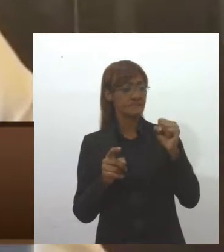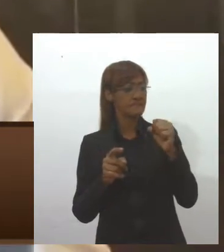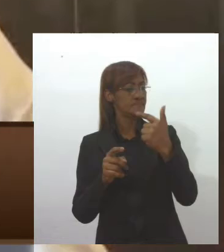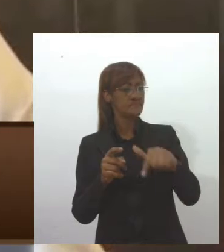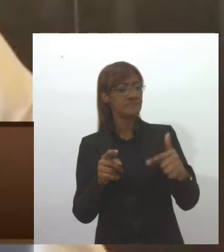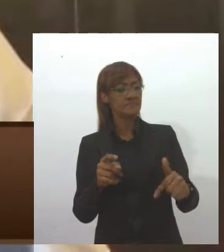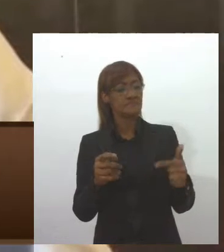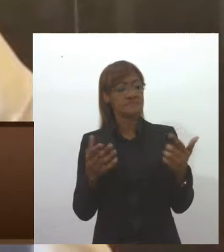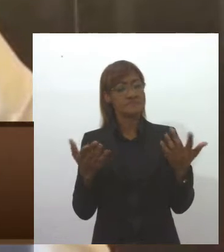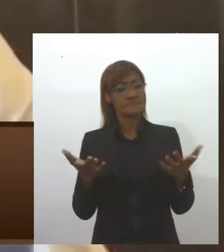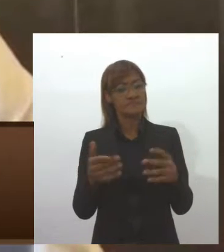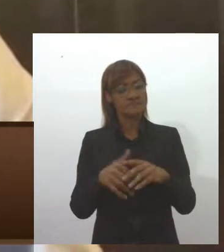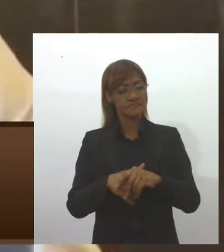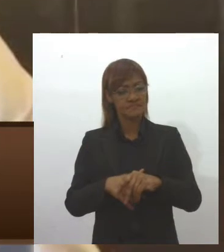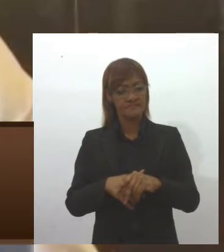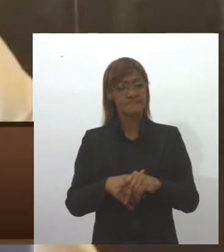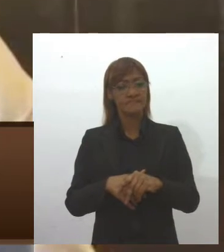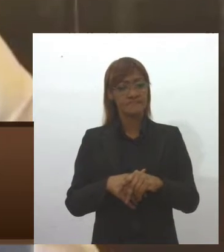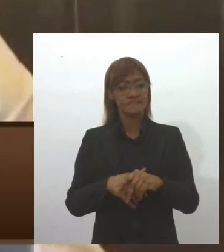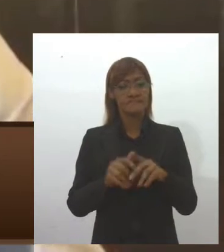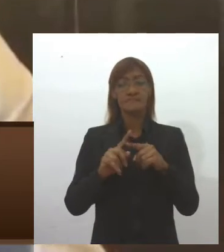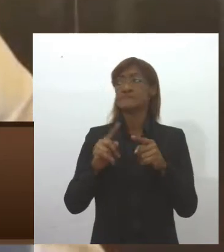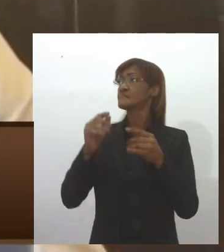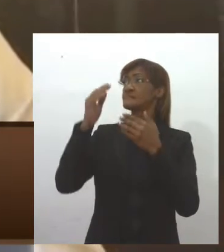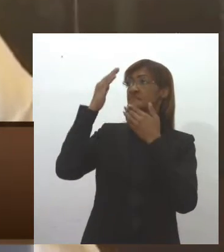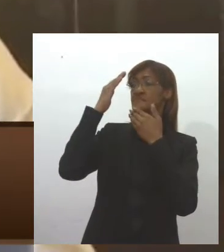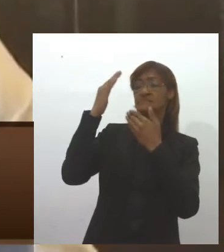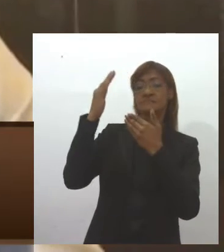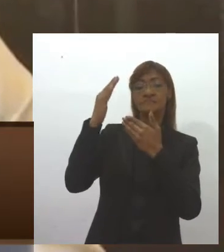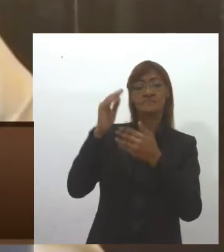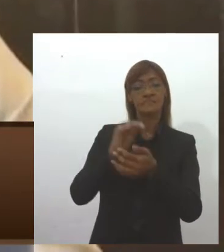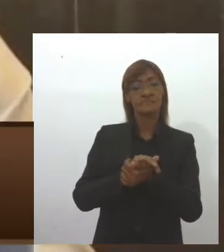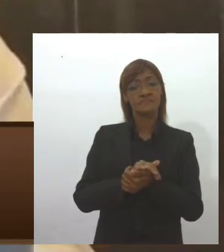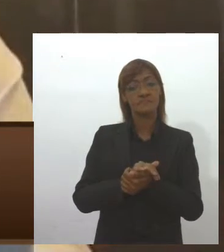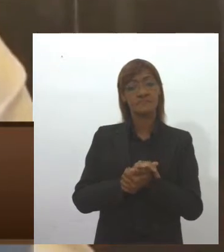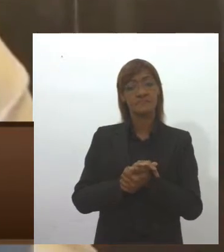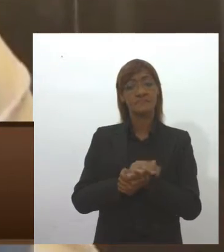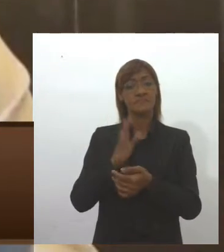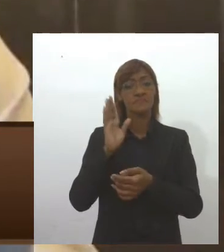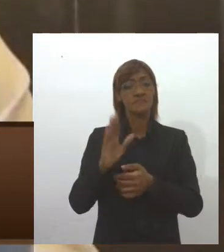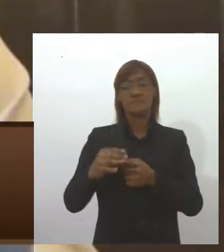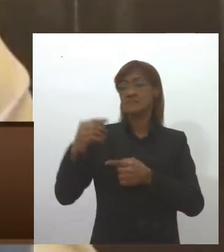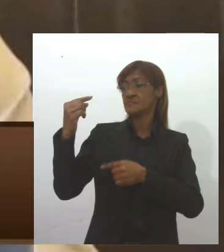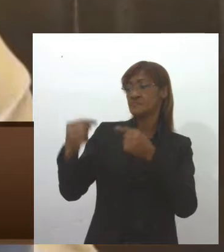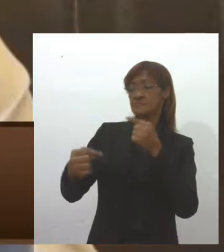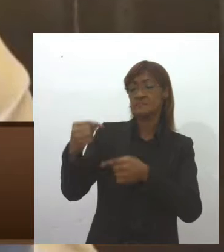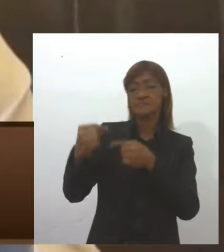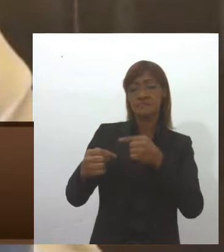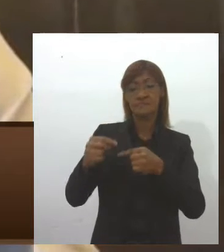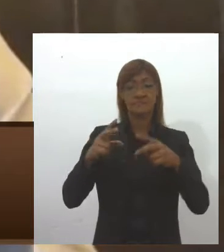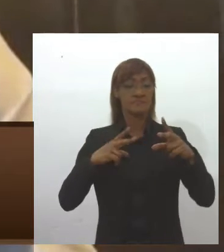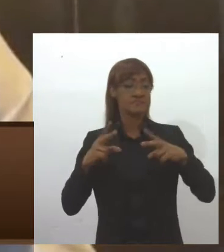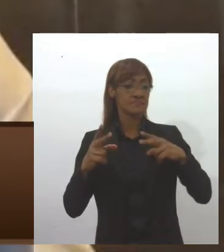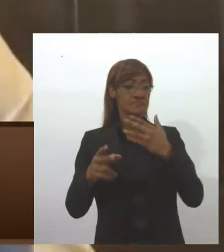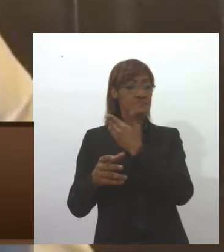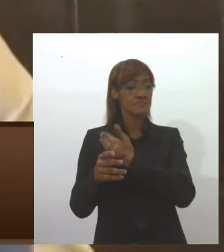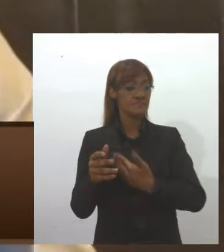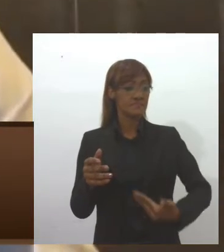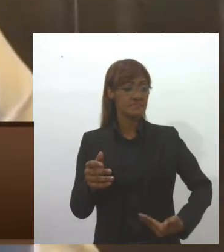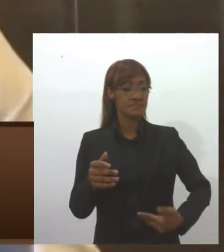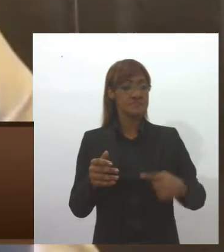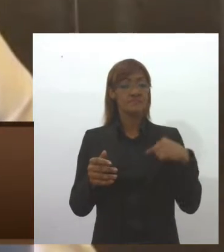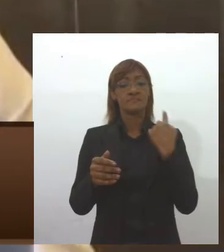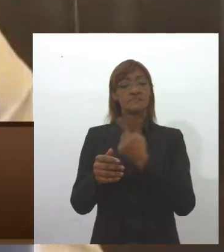Mas, felizmente, e graças a muito diálogo entre o setor privado e o setor público, nós conseguimos